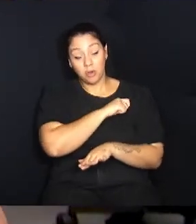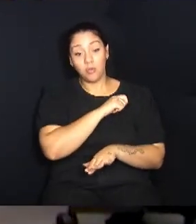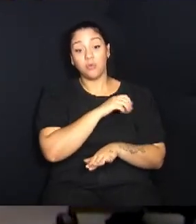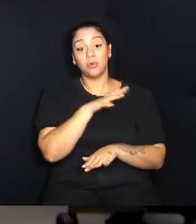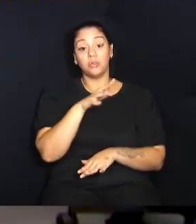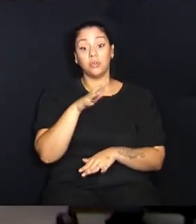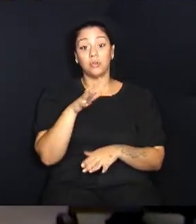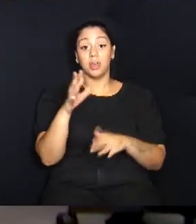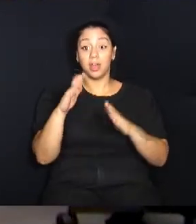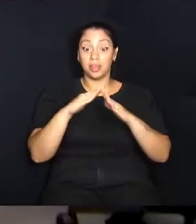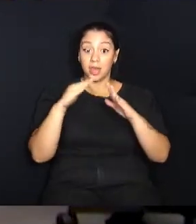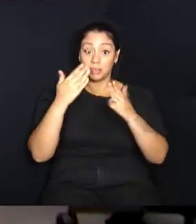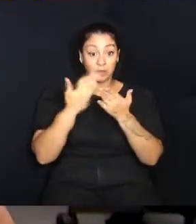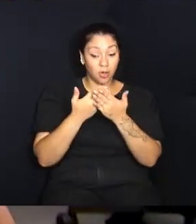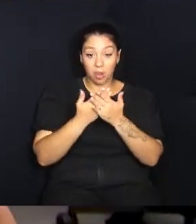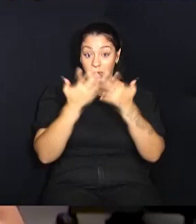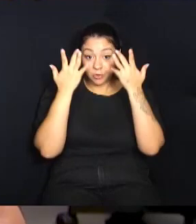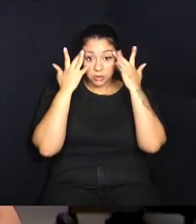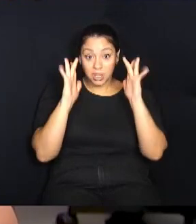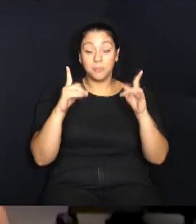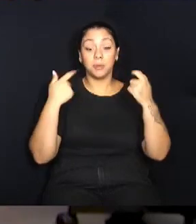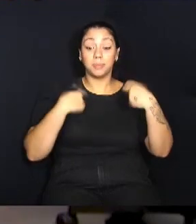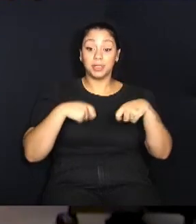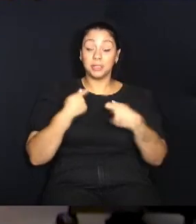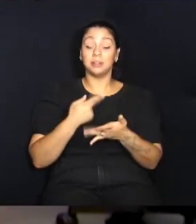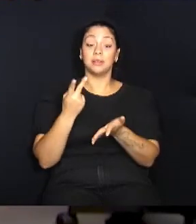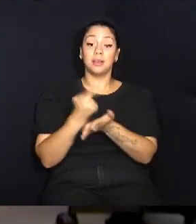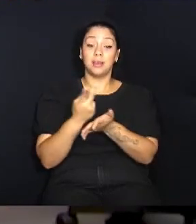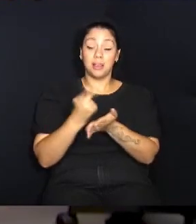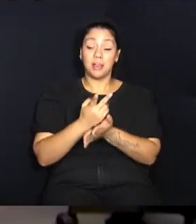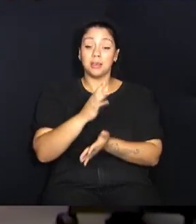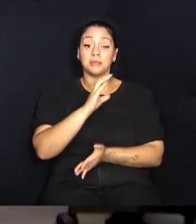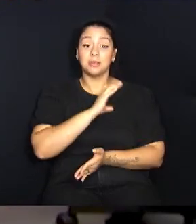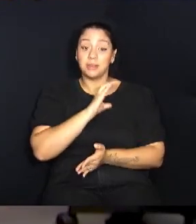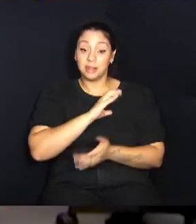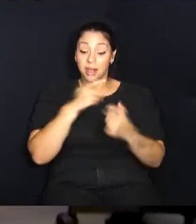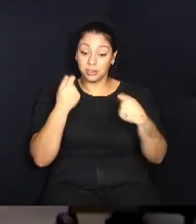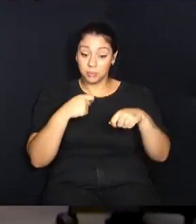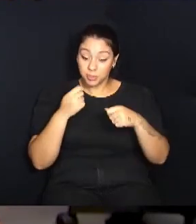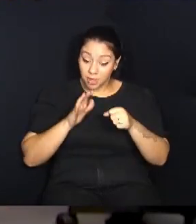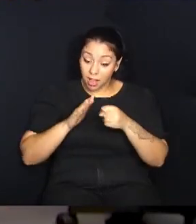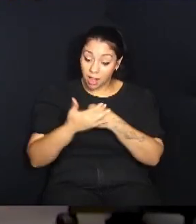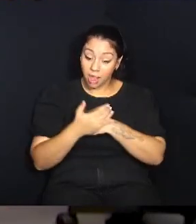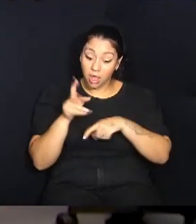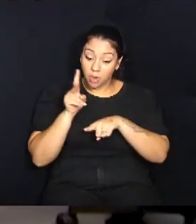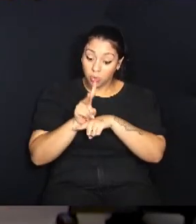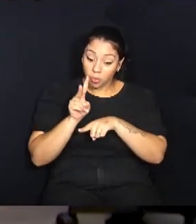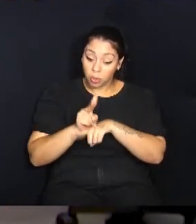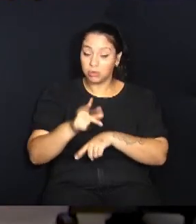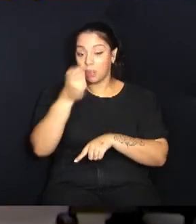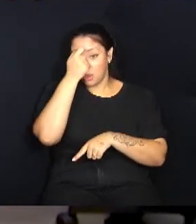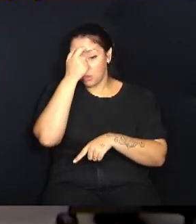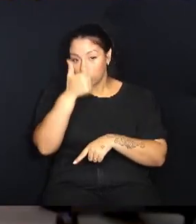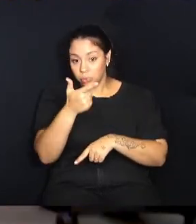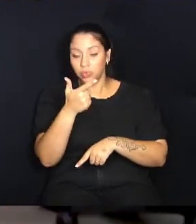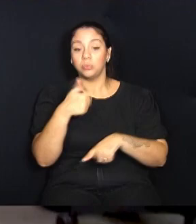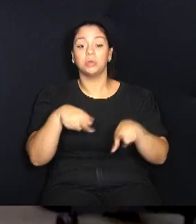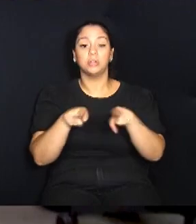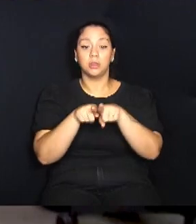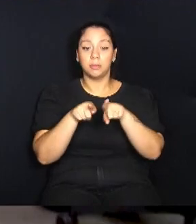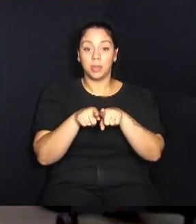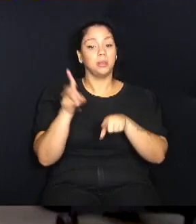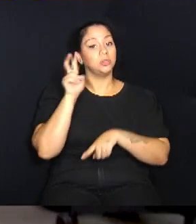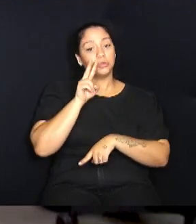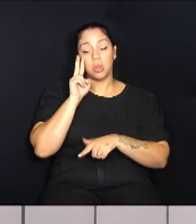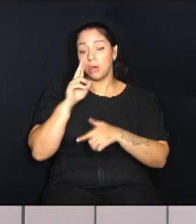história e que precisa ser preservada, né? A nossa cidade tem que resguardar toda a nossa cultura, a nossa história.